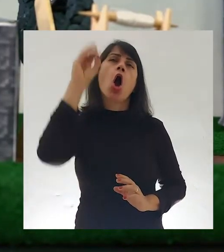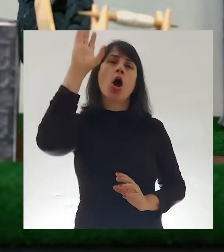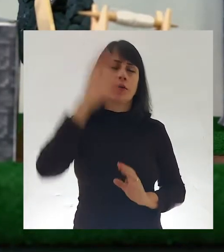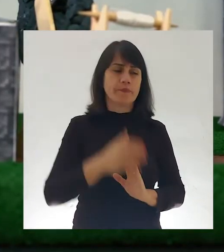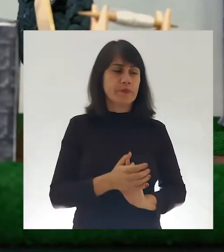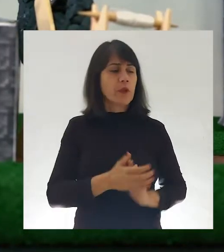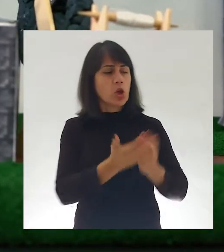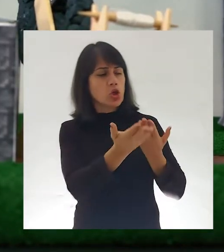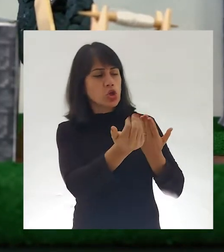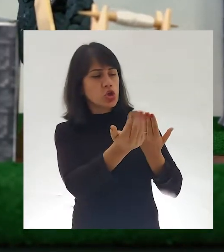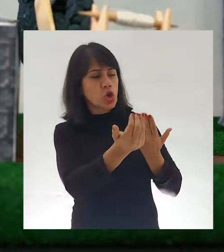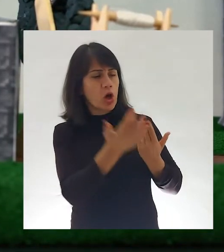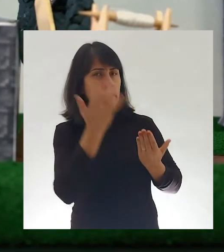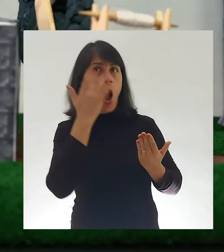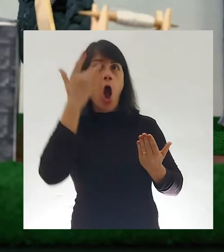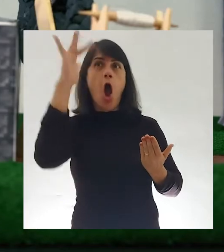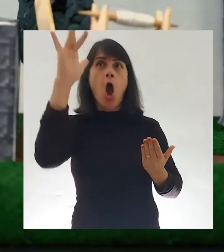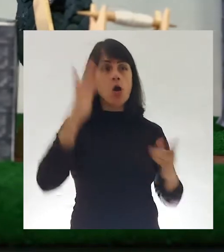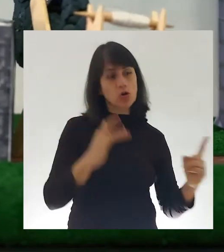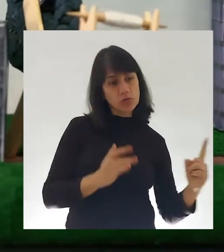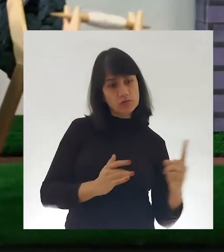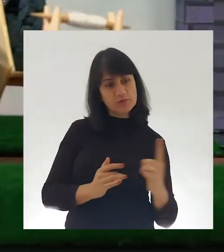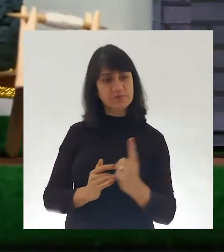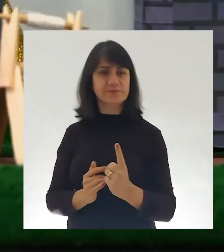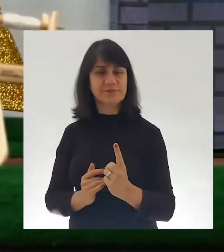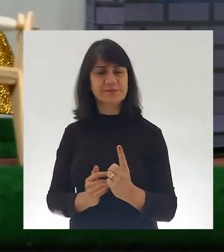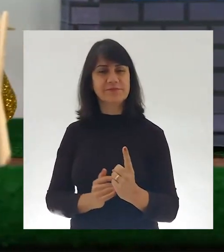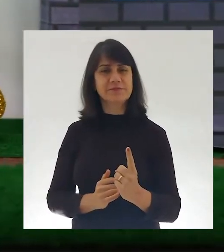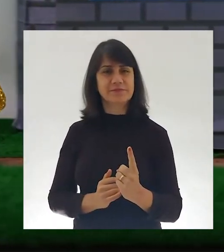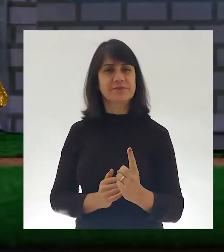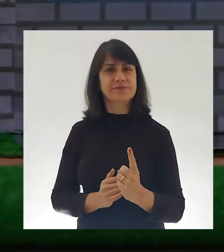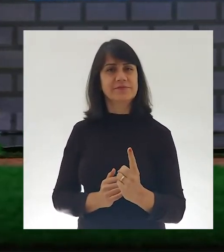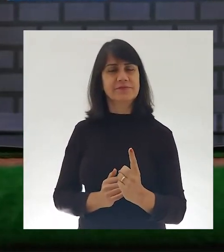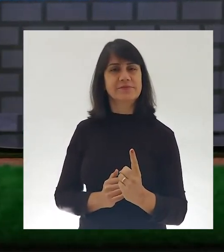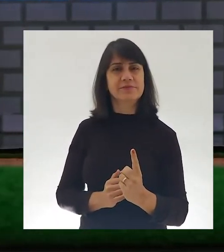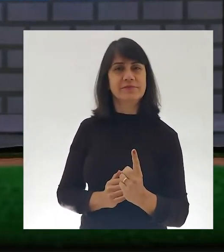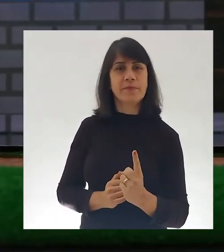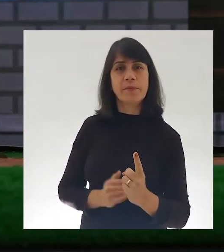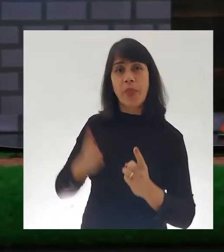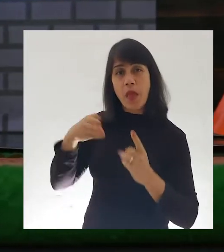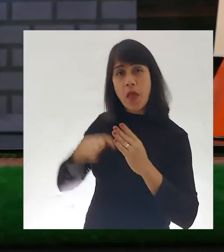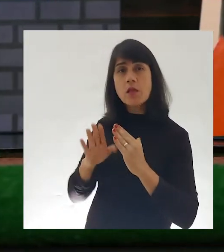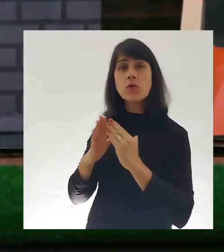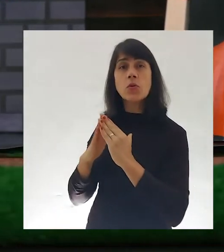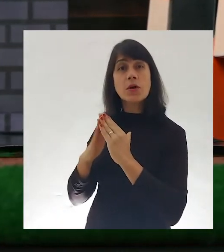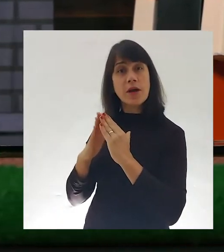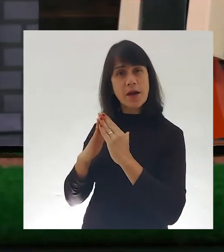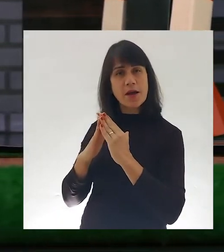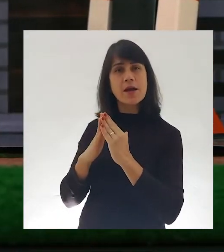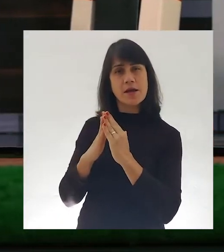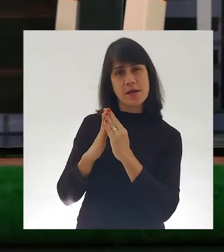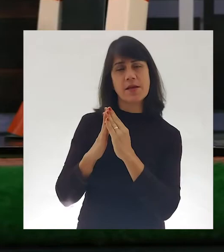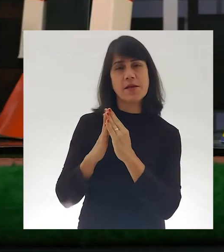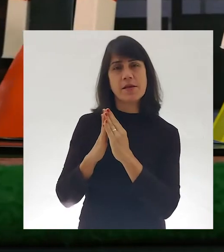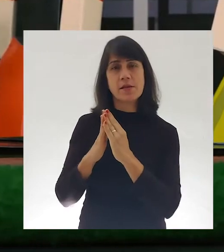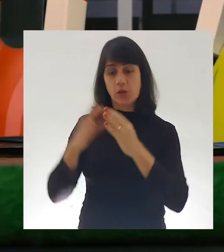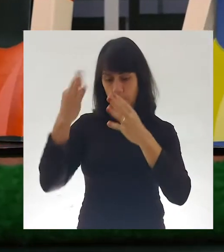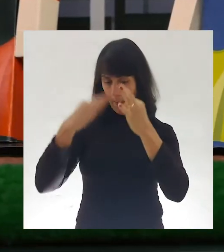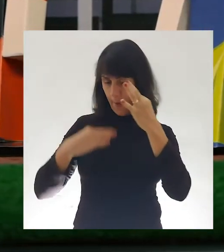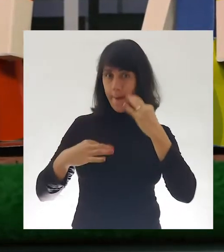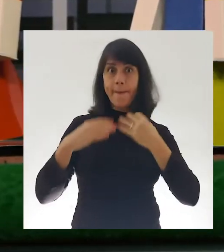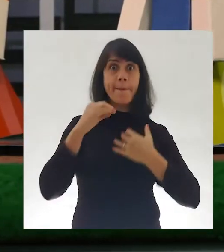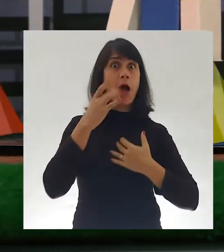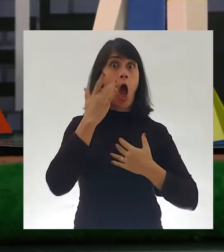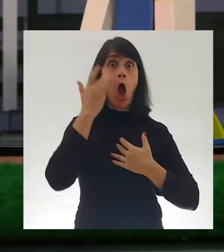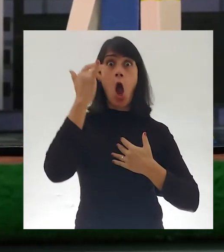Cocoricó, a donzela de ouro está aqui. Ela entrou na casa, e por estar coberta de